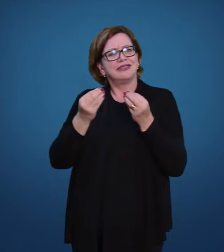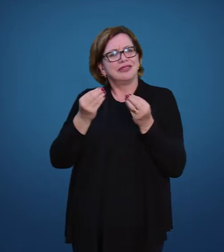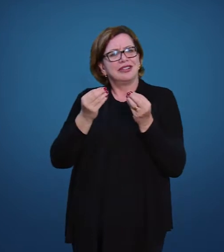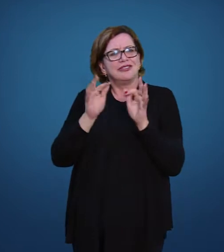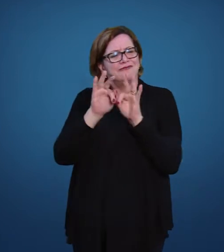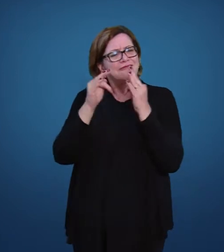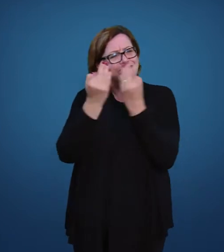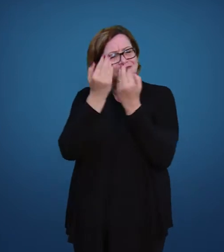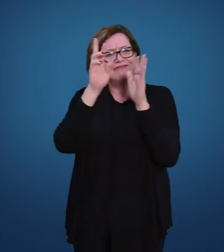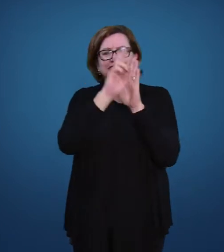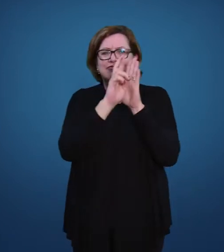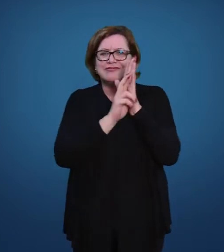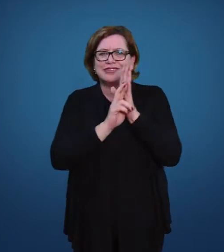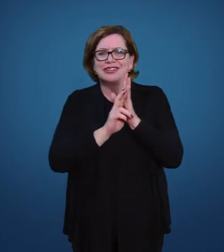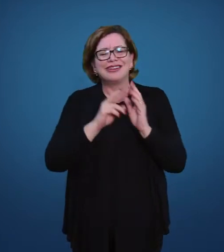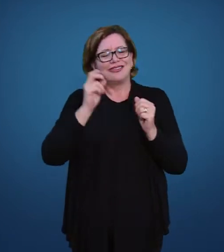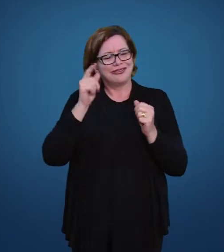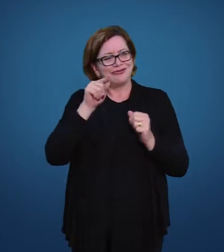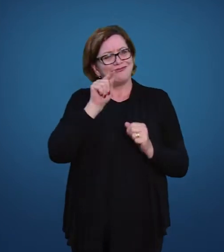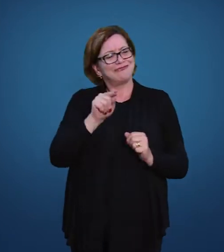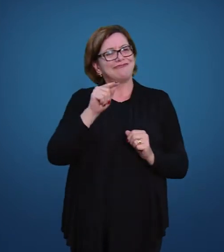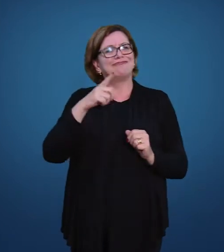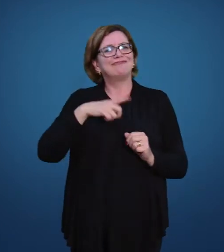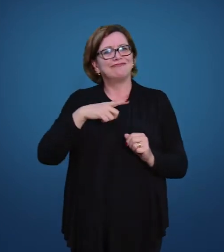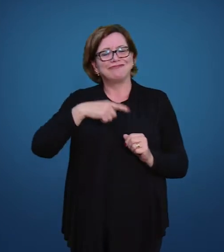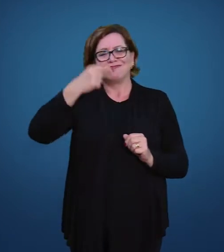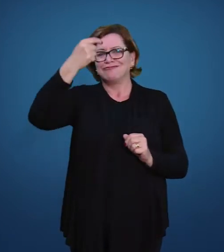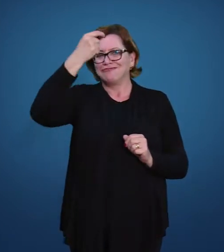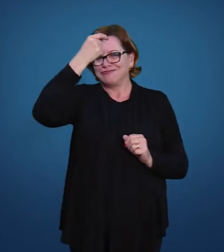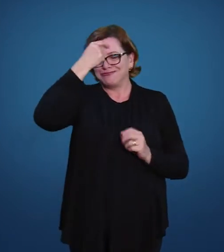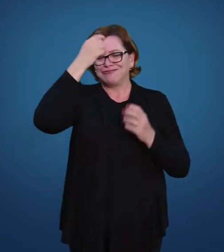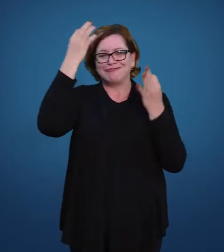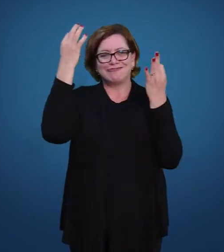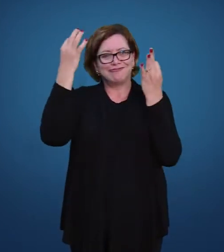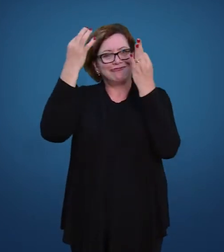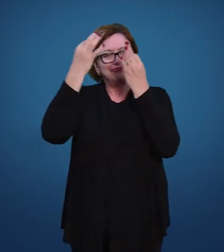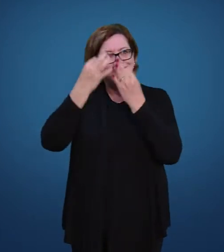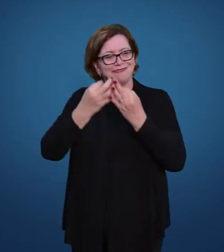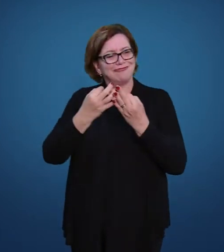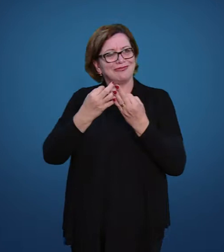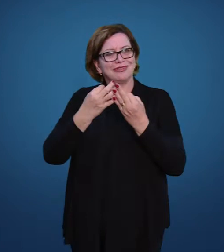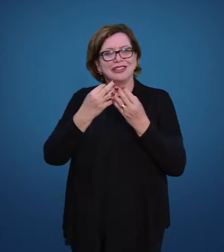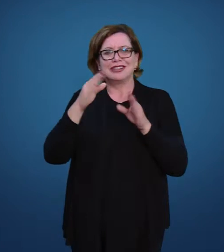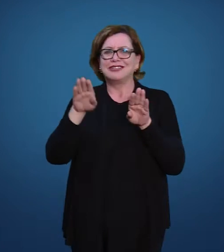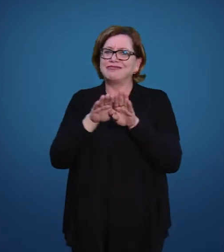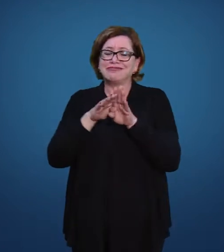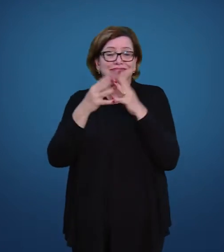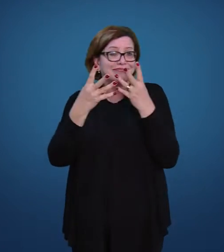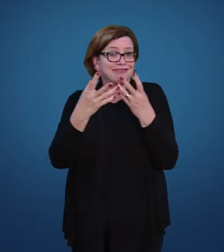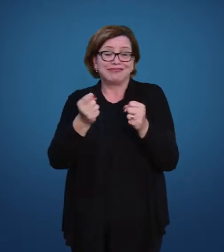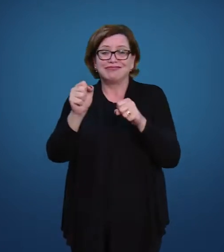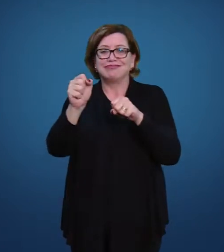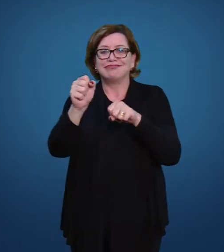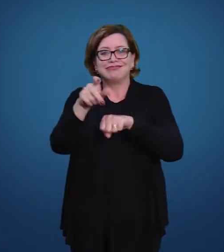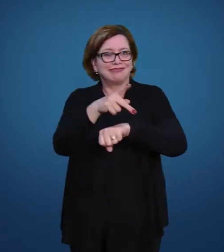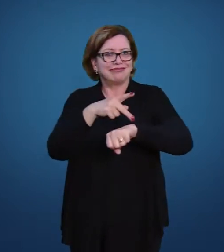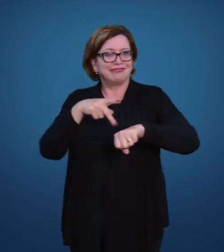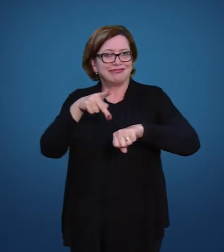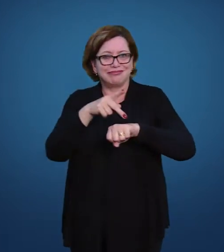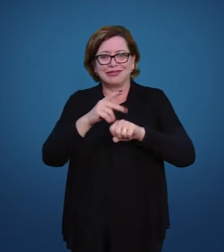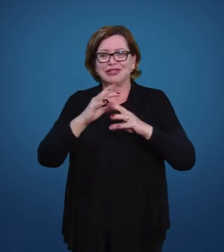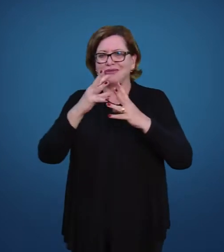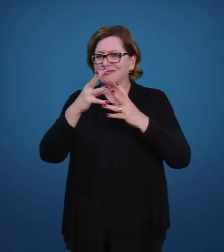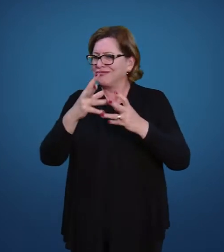seja o certo, então você está sendo moralmente aceito pelo país, moralmente aceito